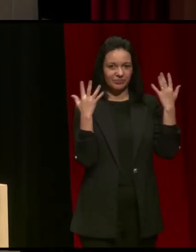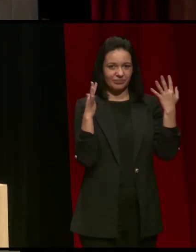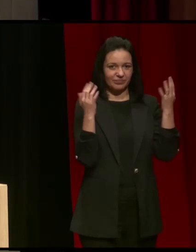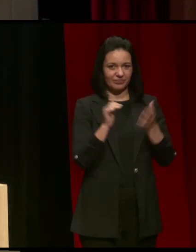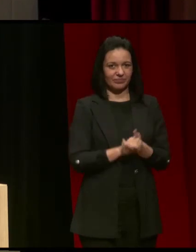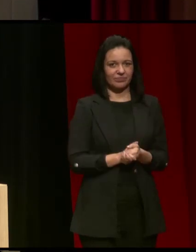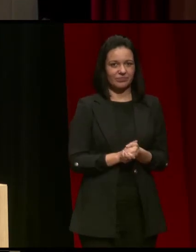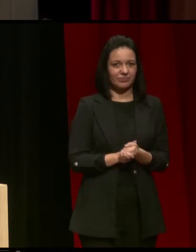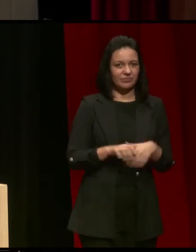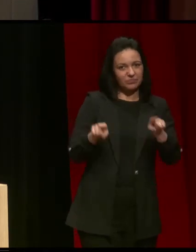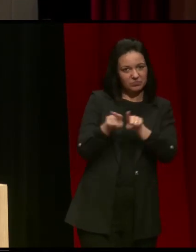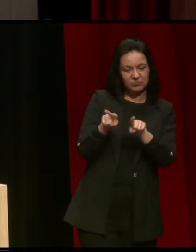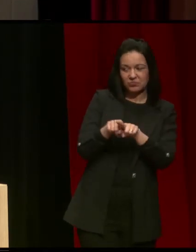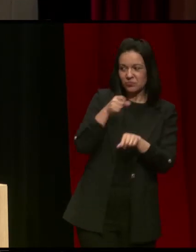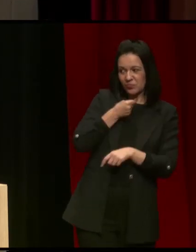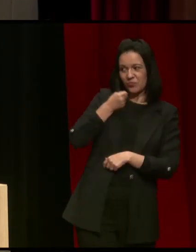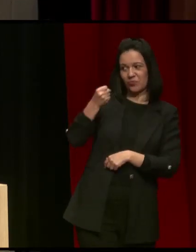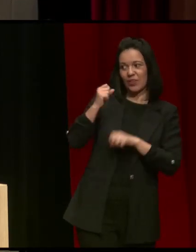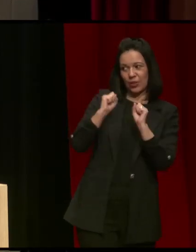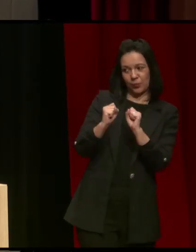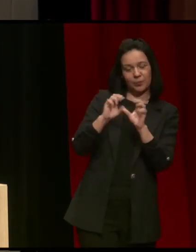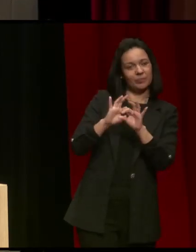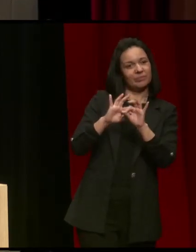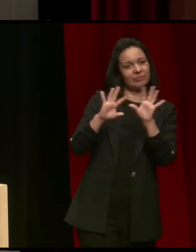Se puder ligar o microfone aí da Eni, pessoal.